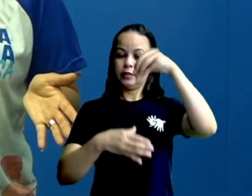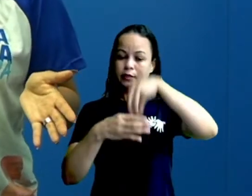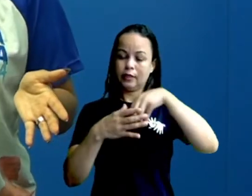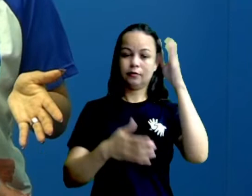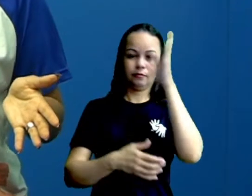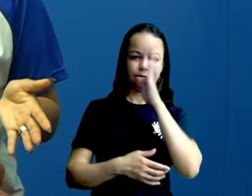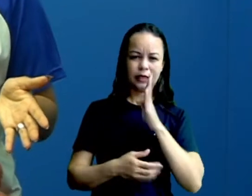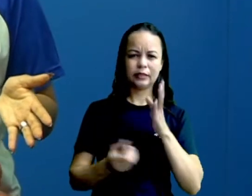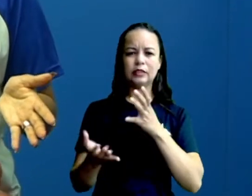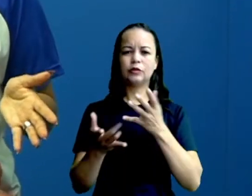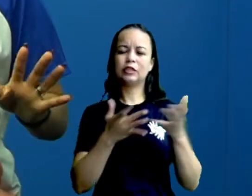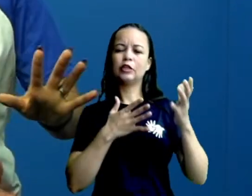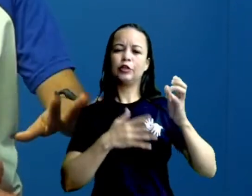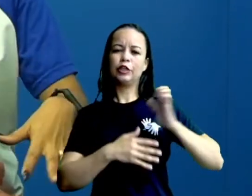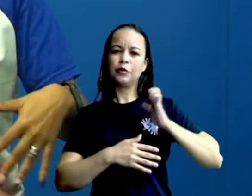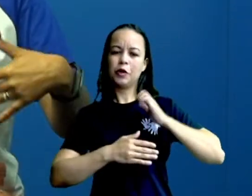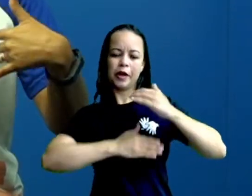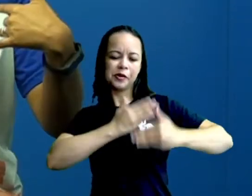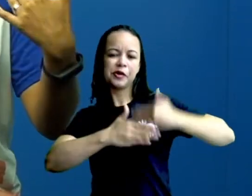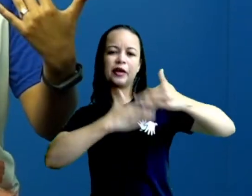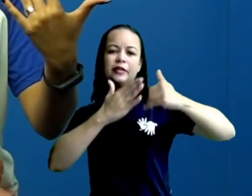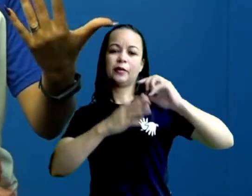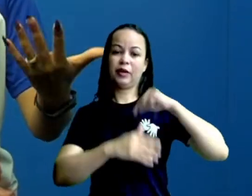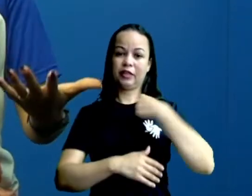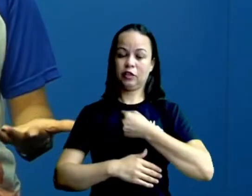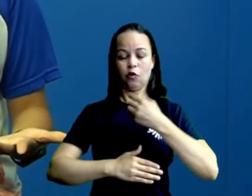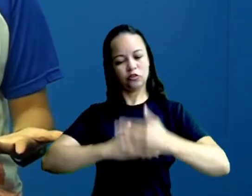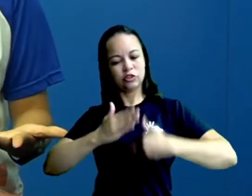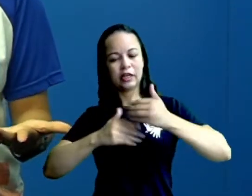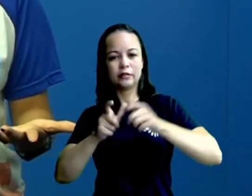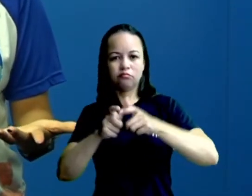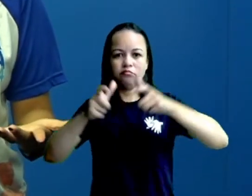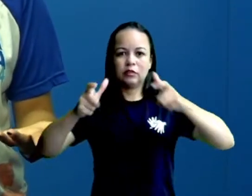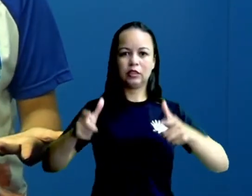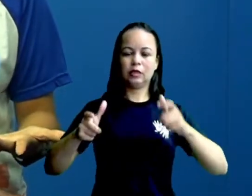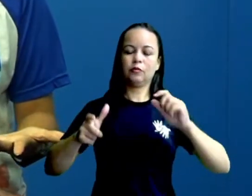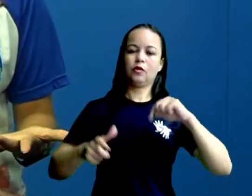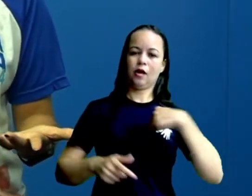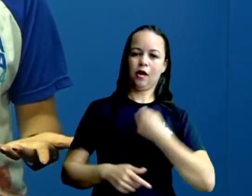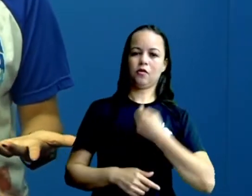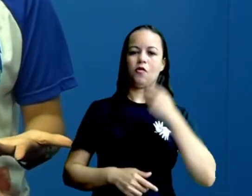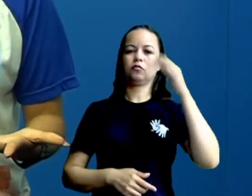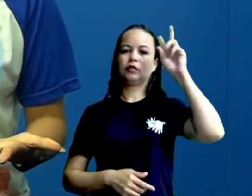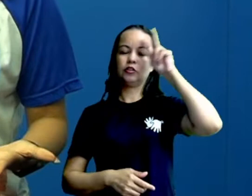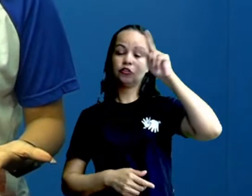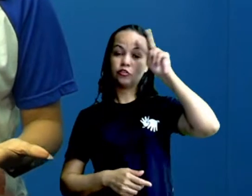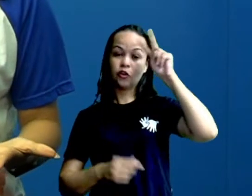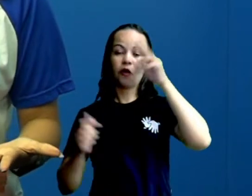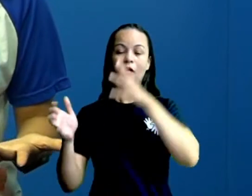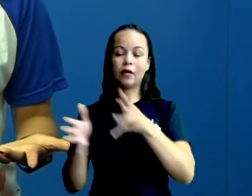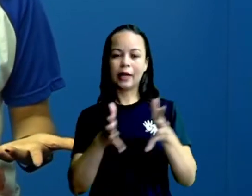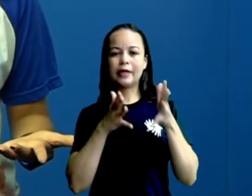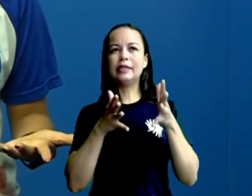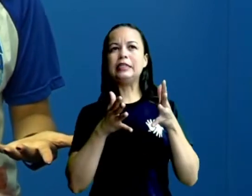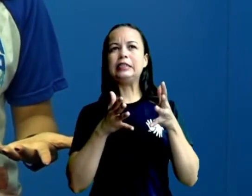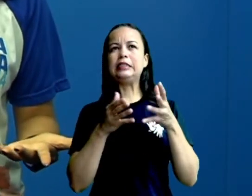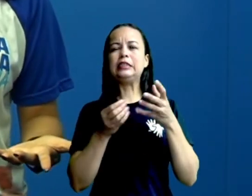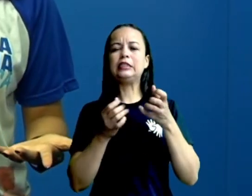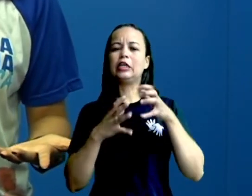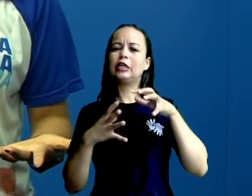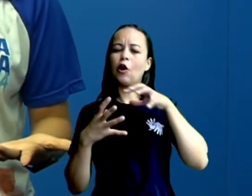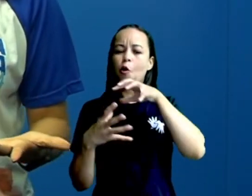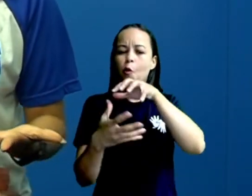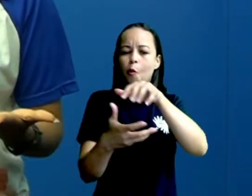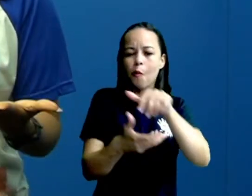serviu de riquezas para a gente crescer ainda mais a nossa história e se tornar com esse